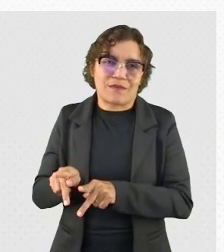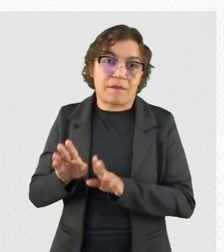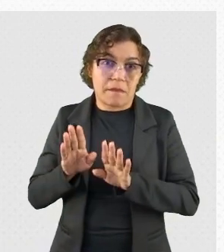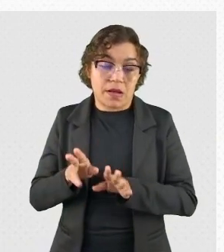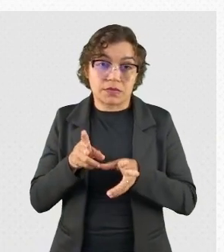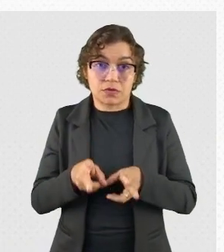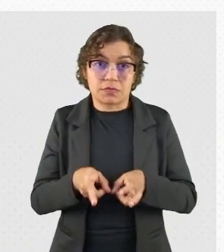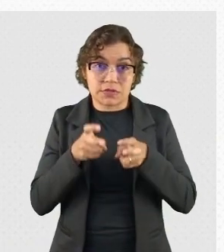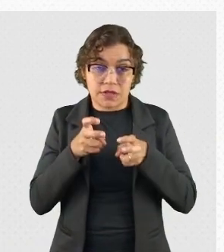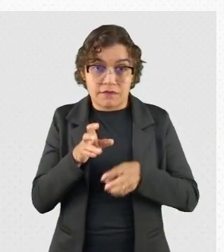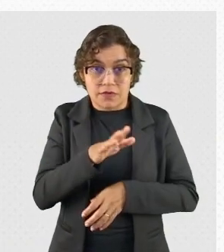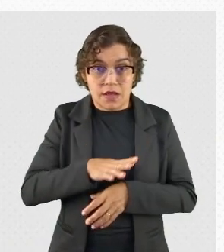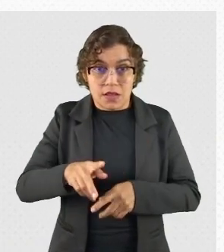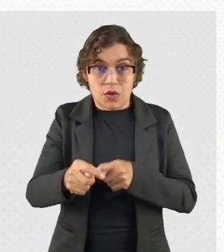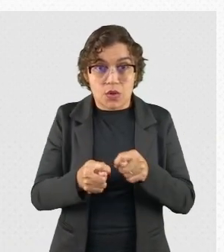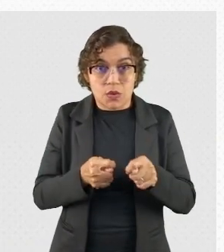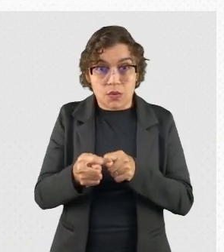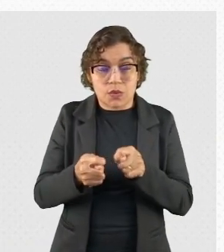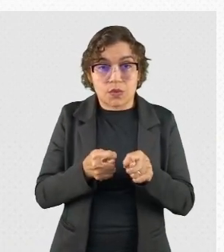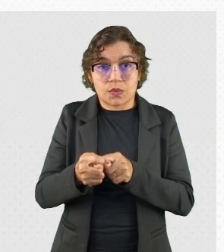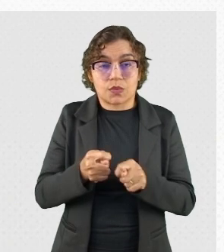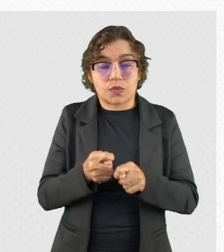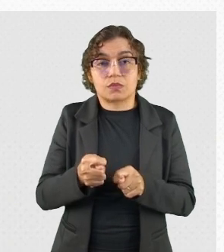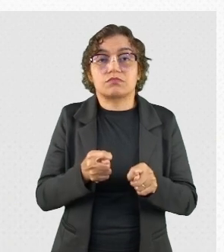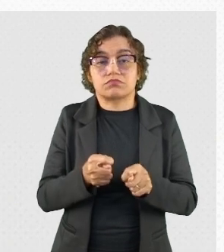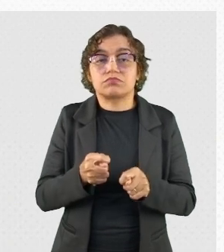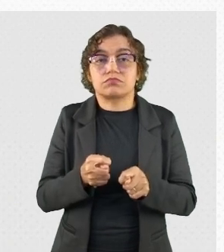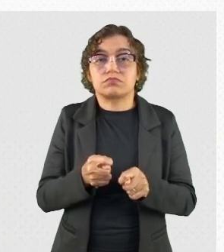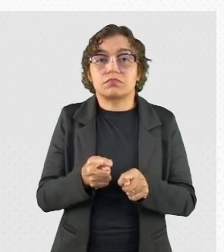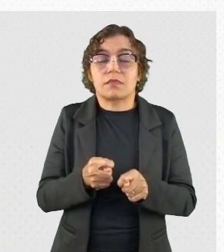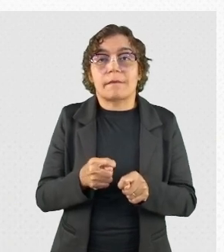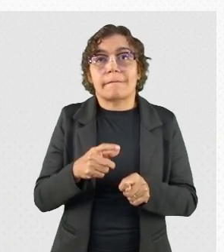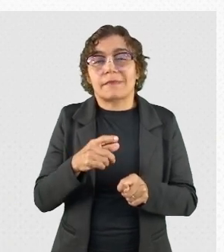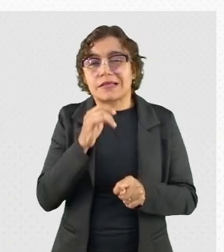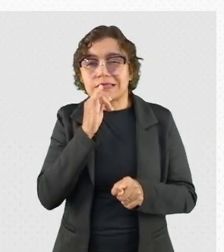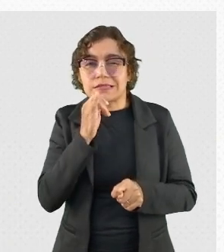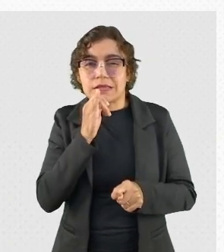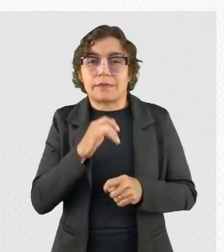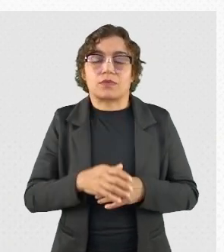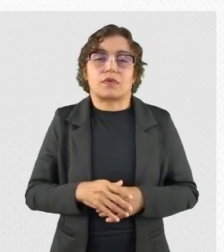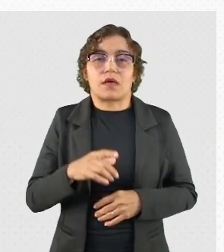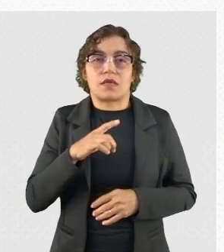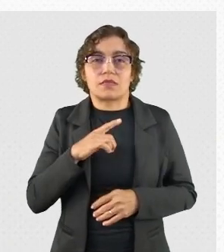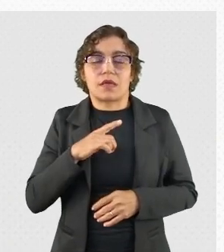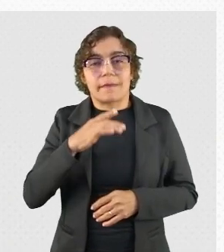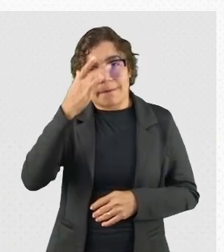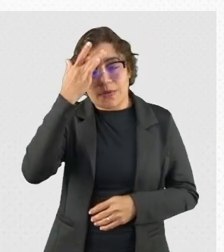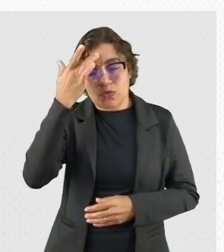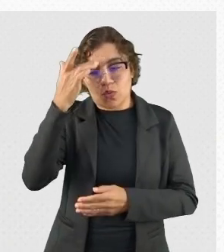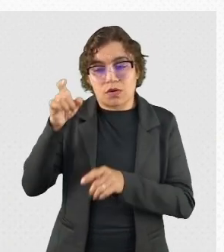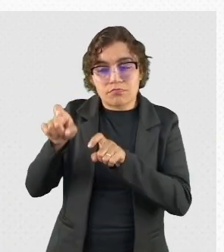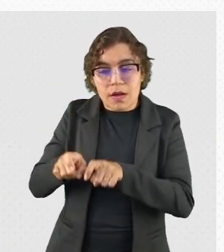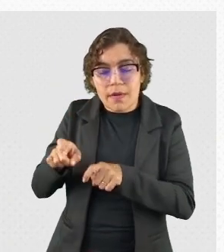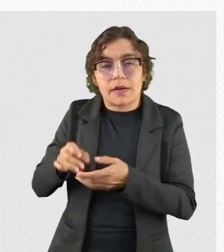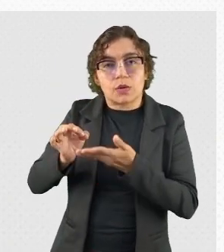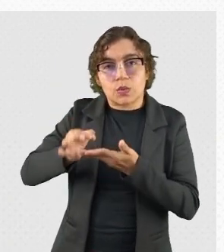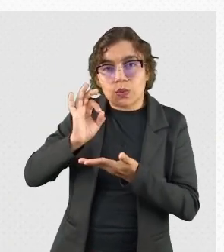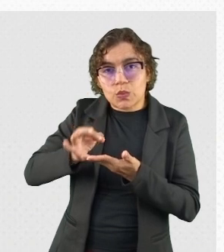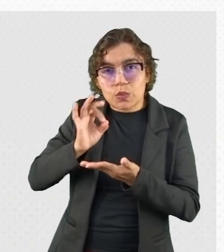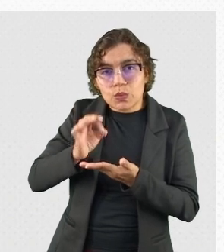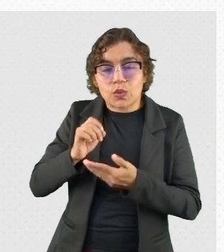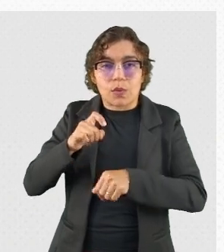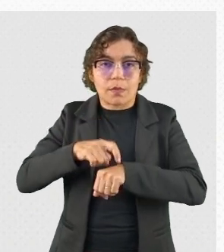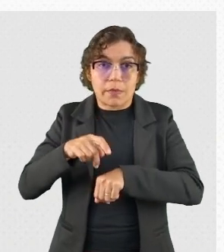observe, economicamente, isso, de uma certa maneira, aliviava as tensões desses cafeicultores, né? Aliviava as